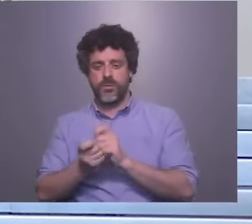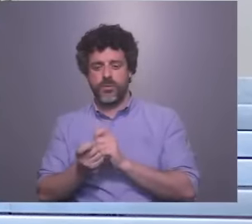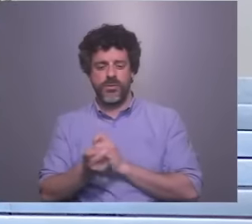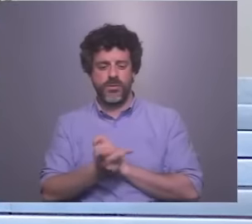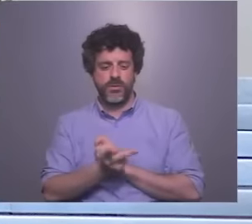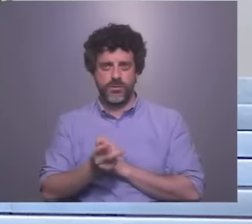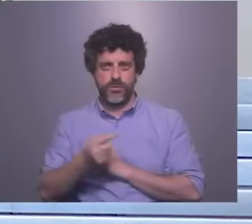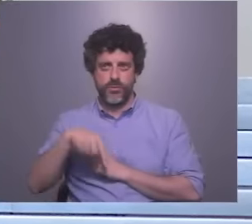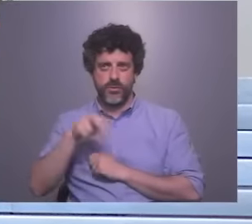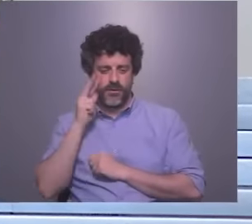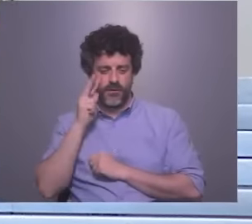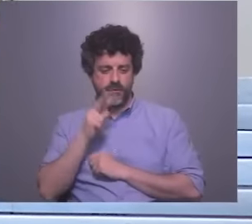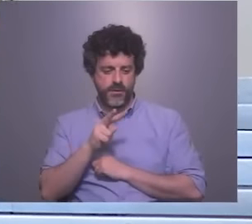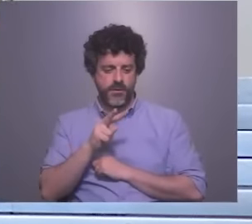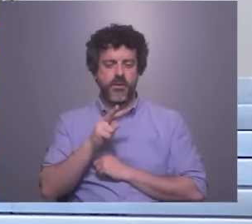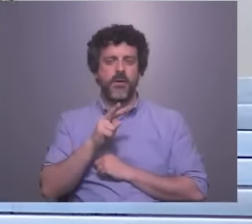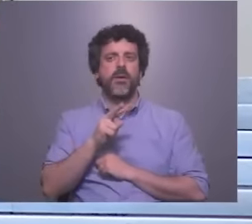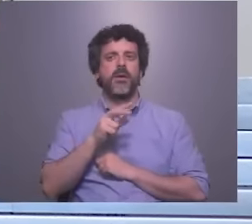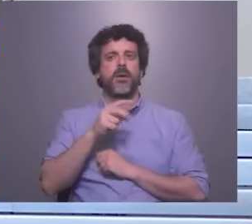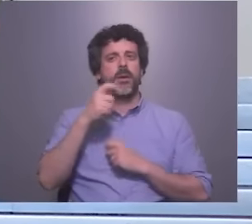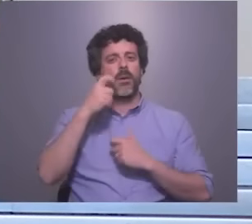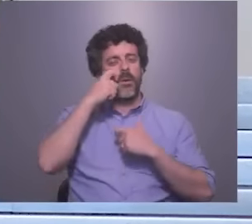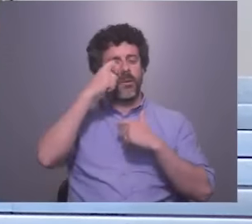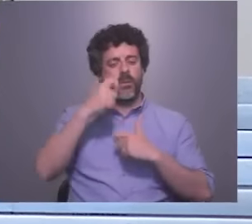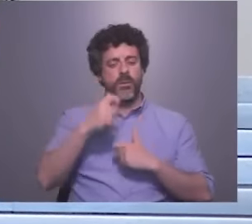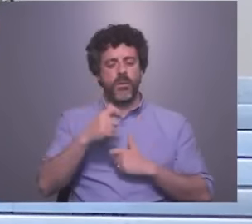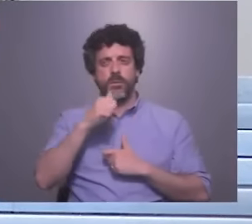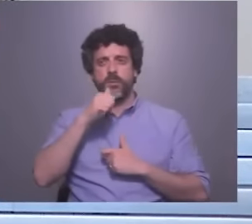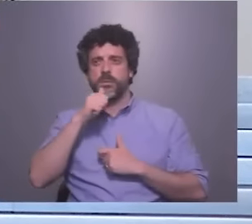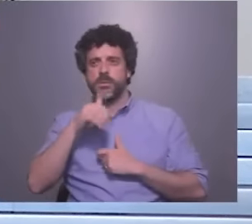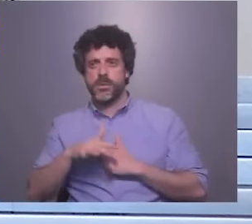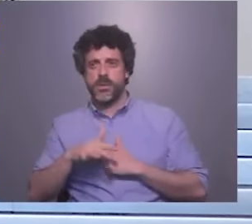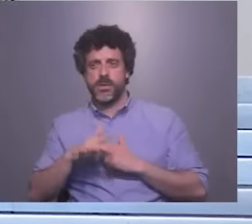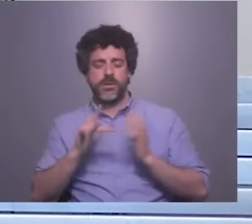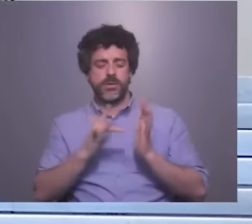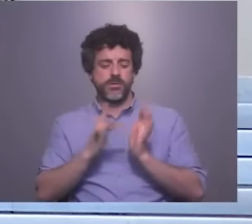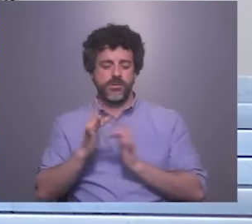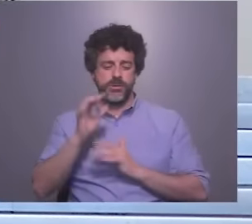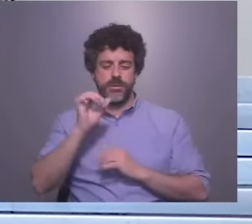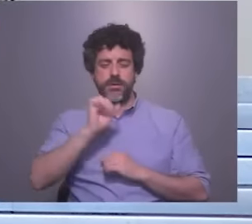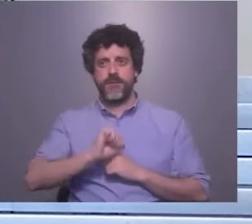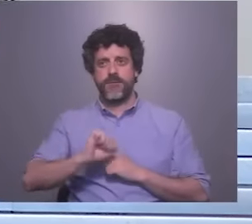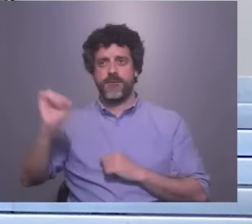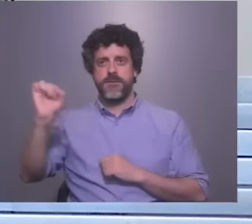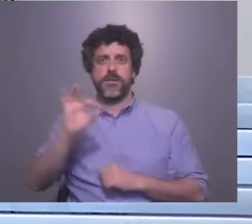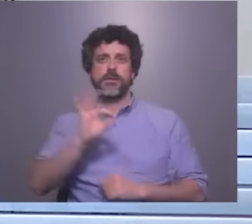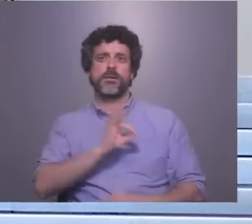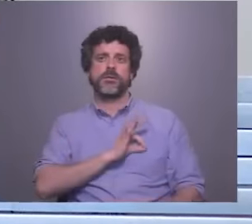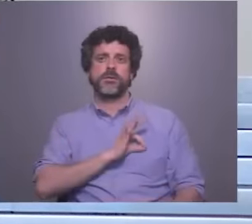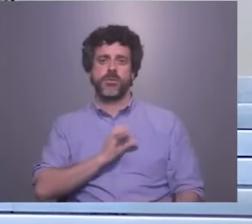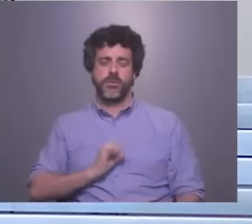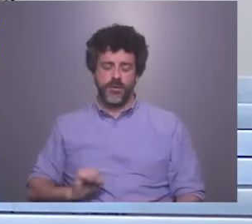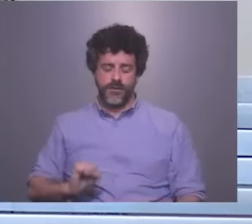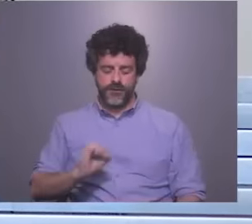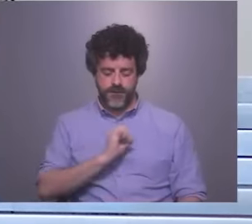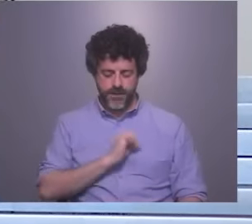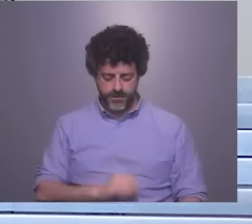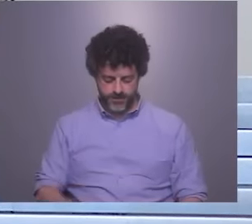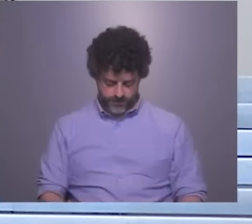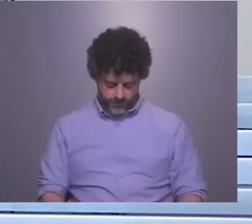Santificai estes dons, derramando sobre eles o vosso Espírito, de modo que se